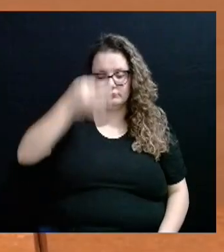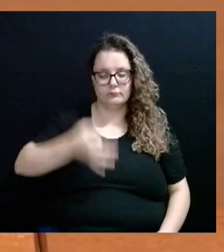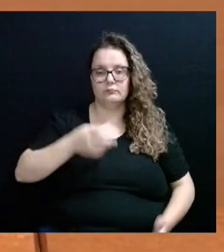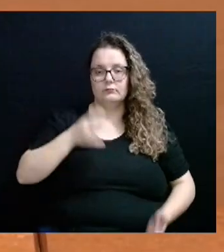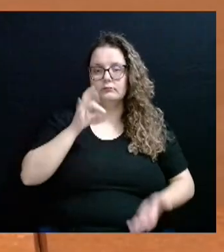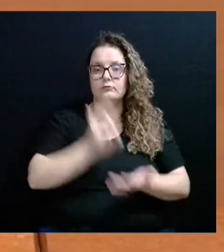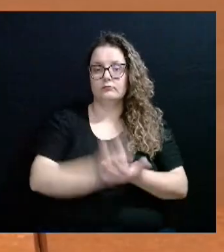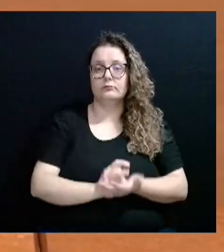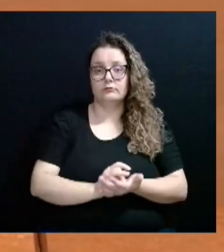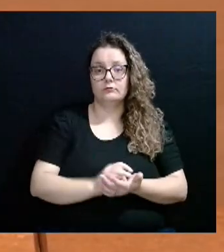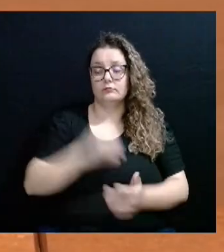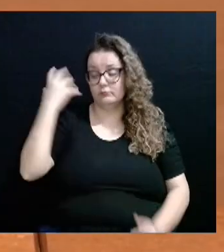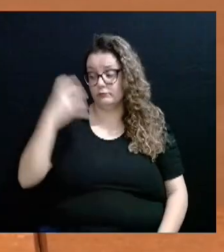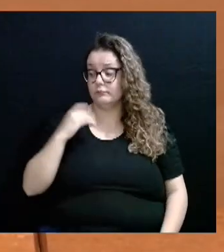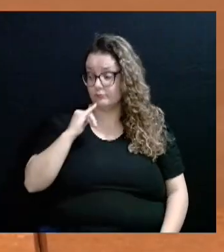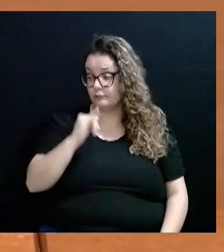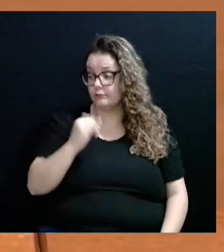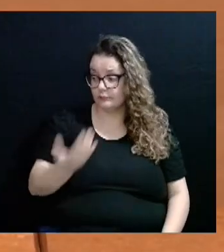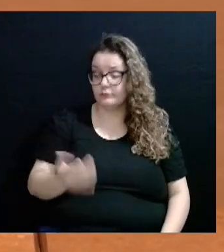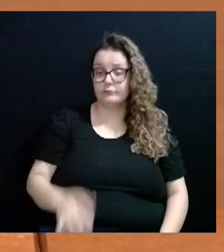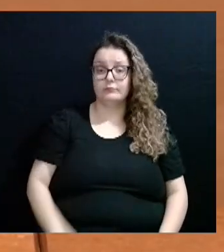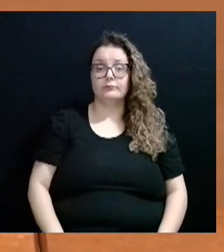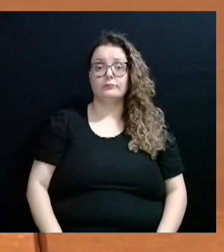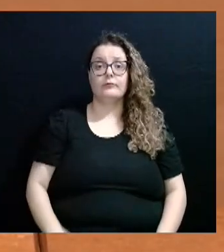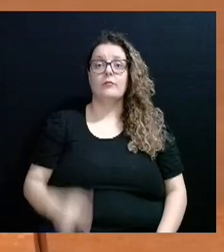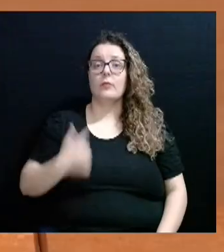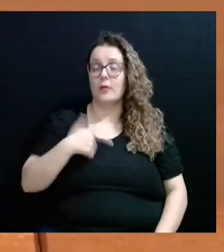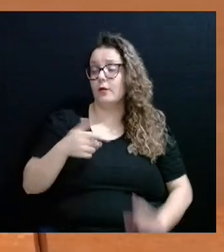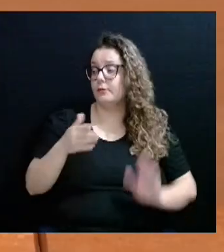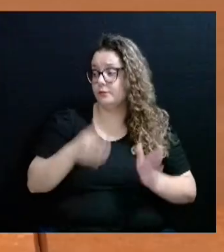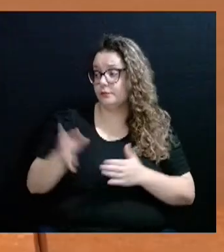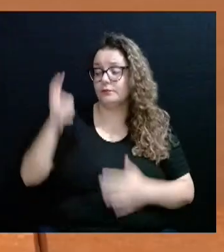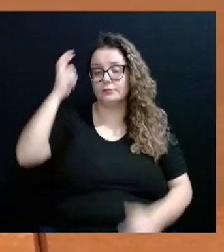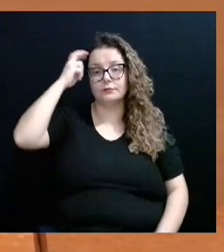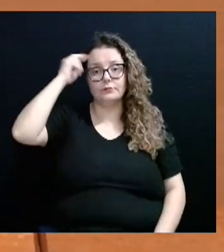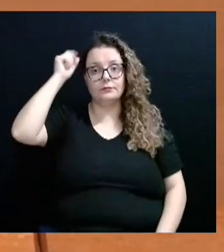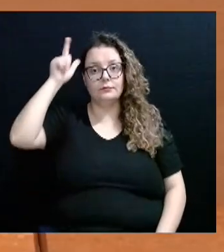né, de nós produtores culturais